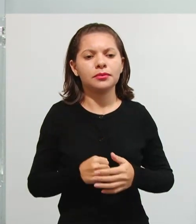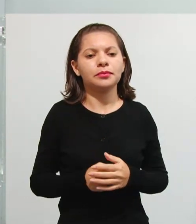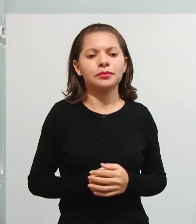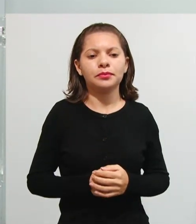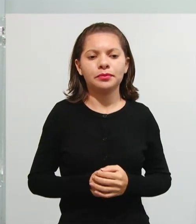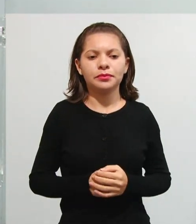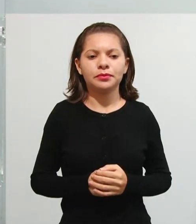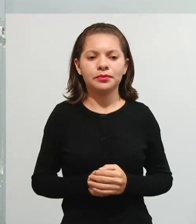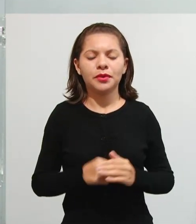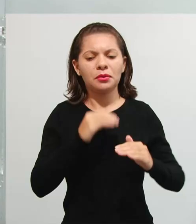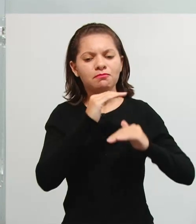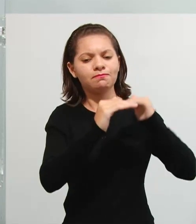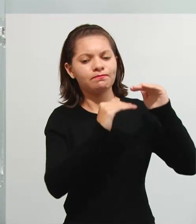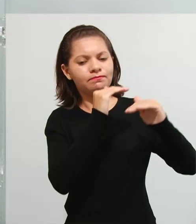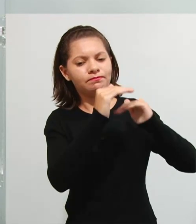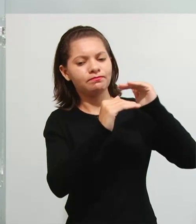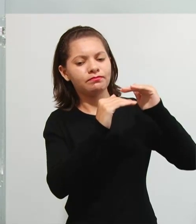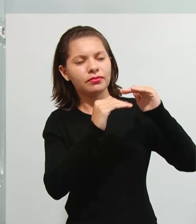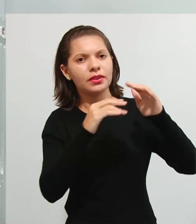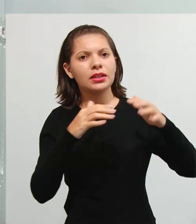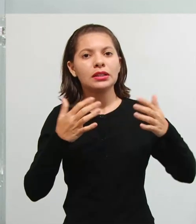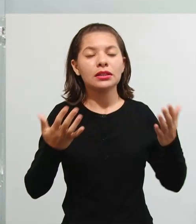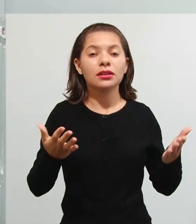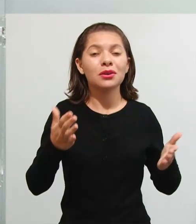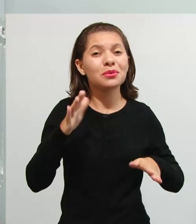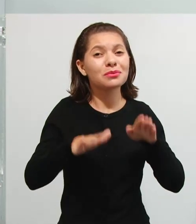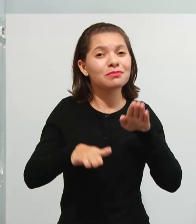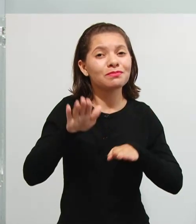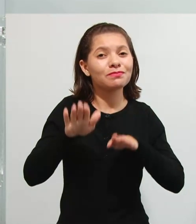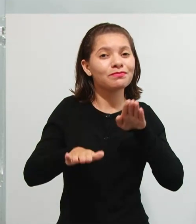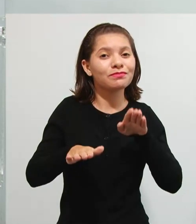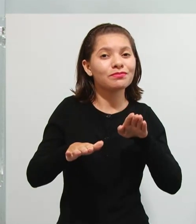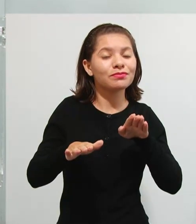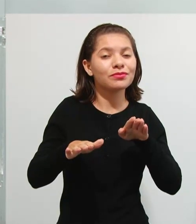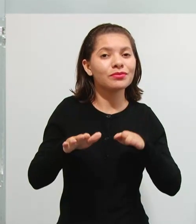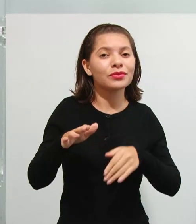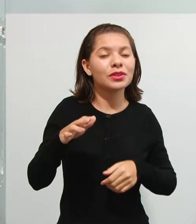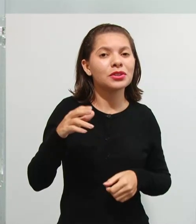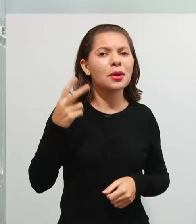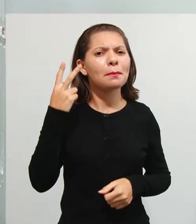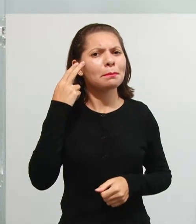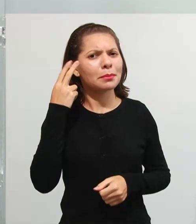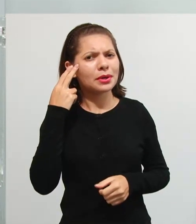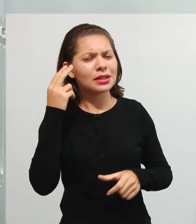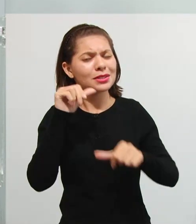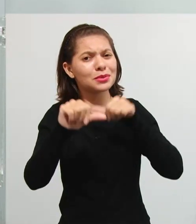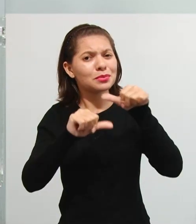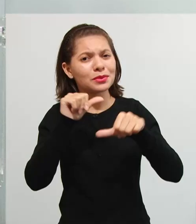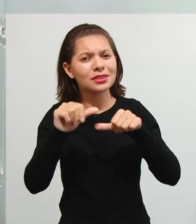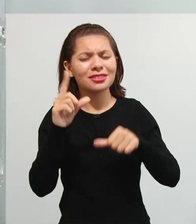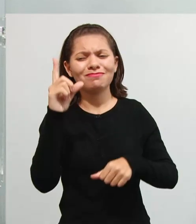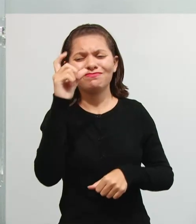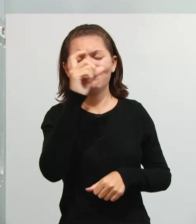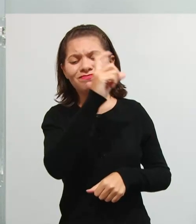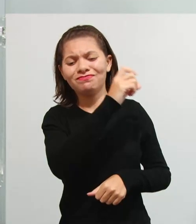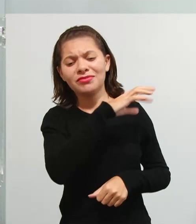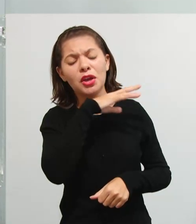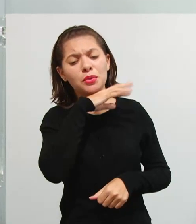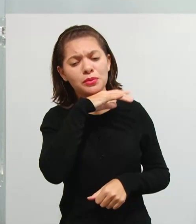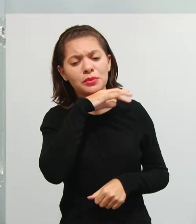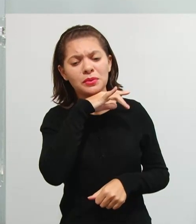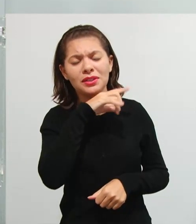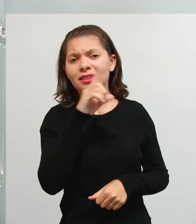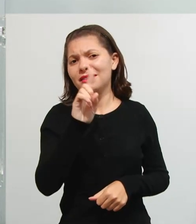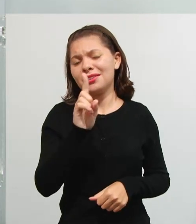daquele processo. Então, às vezes, a gente pode parecer que aquela mudança é difícil, vai ser ruim, mas nem